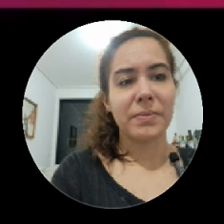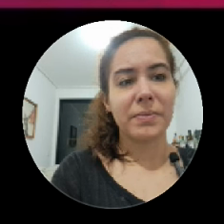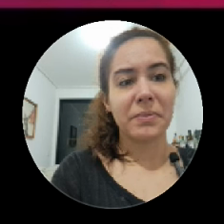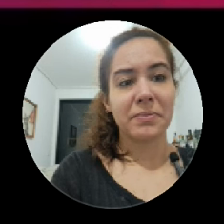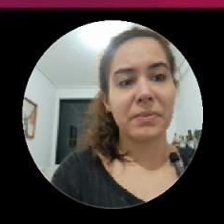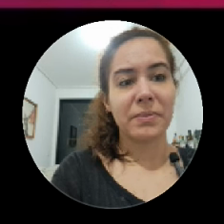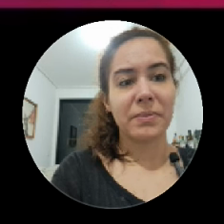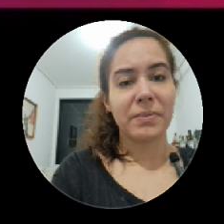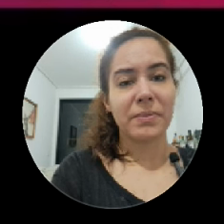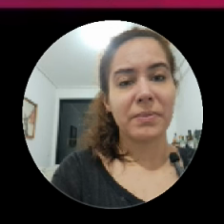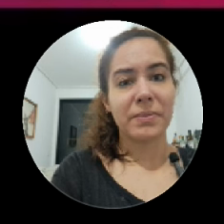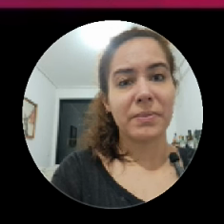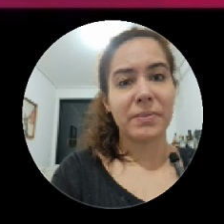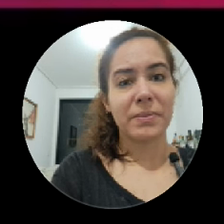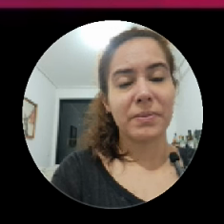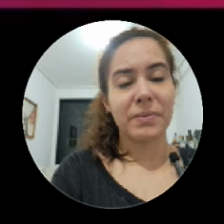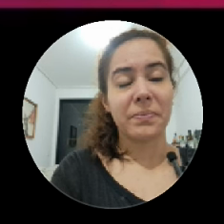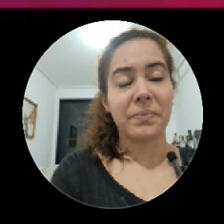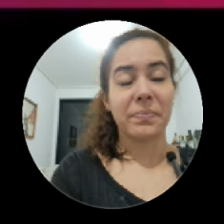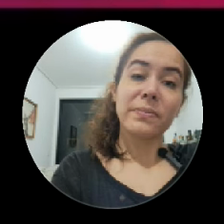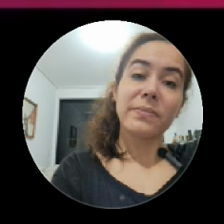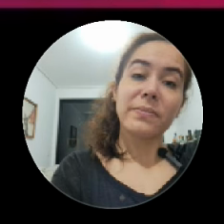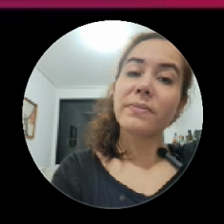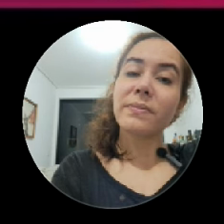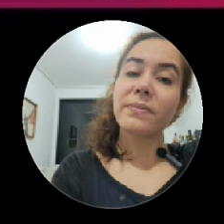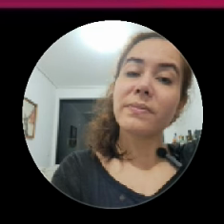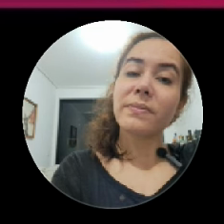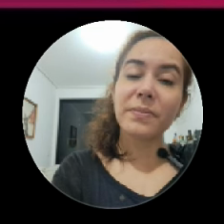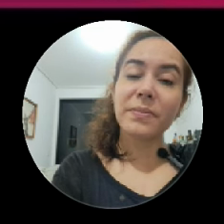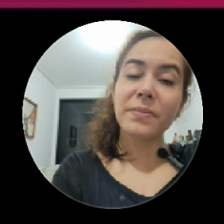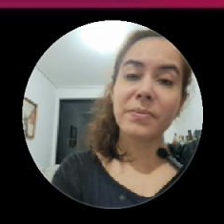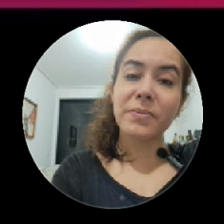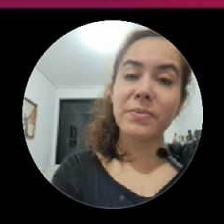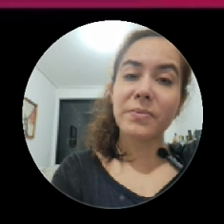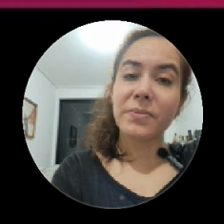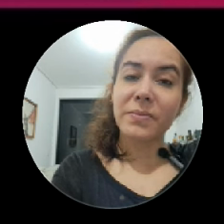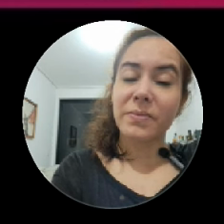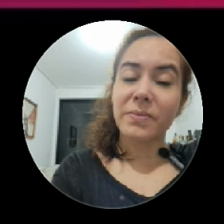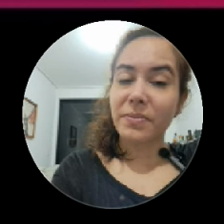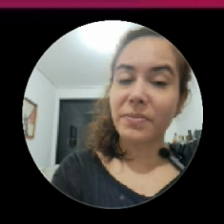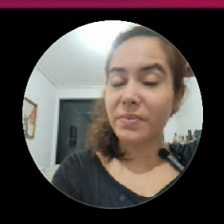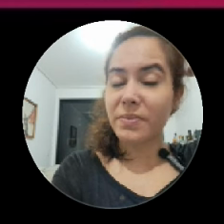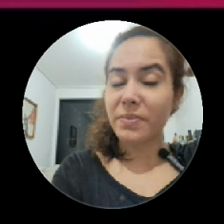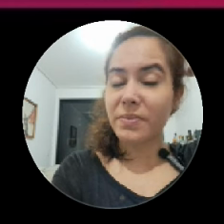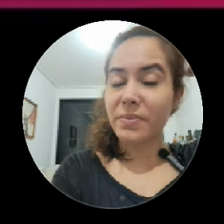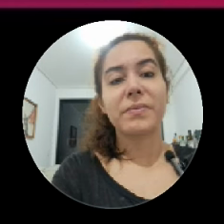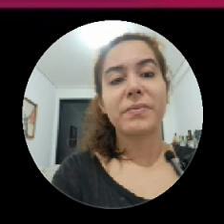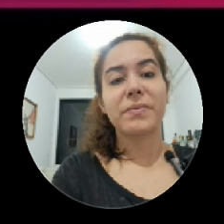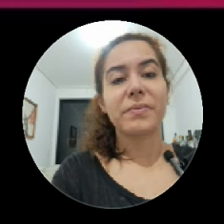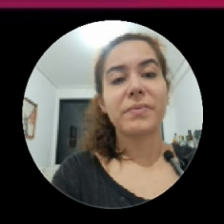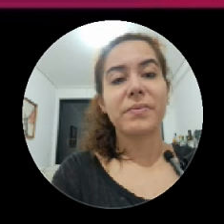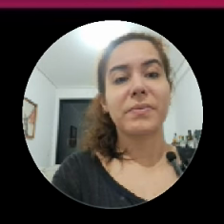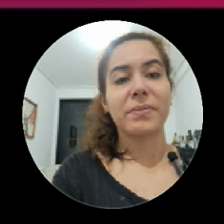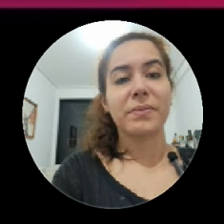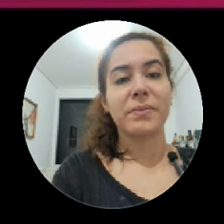conta. Gente, a gente aqui, mulher.